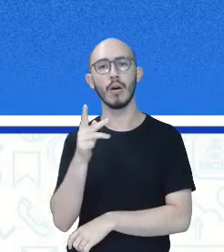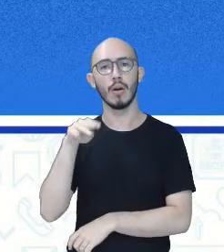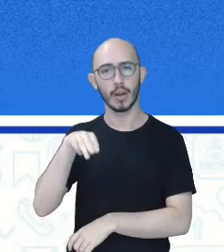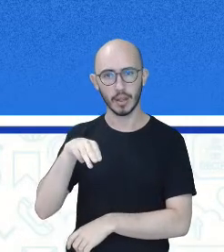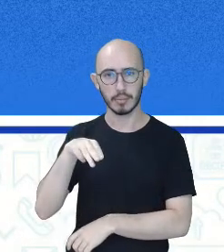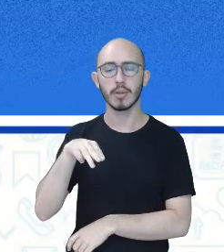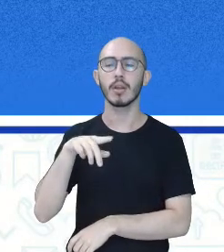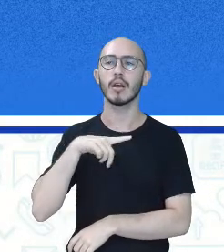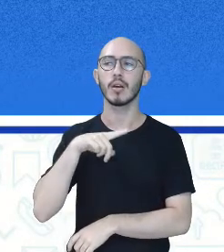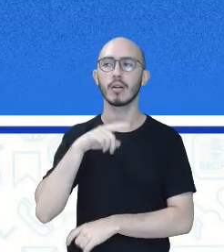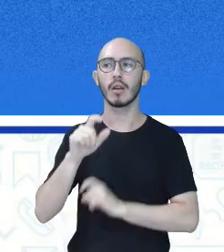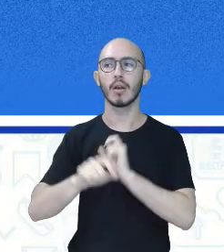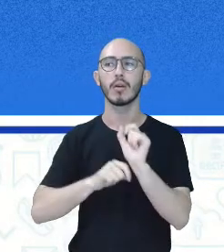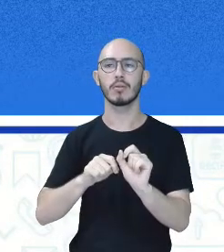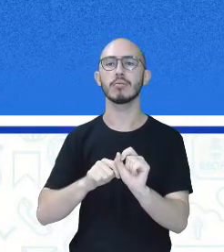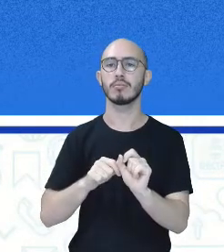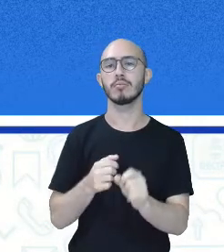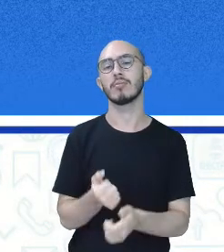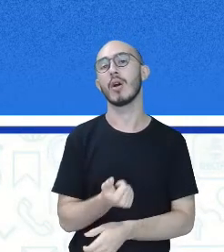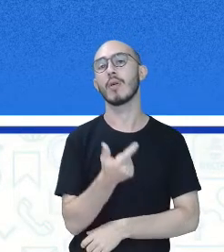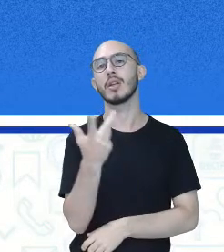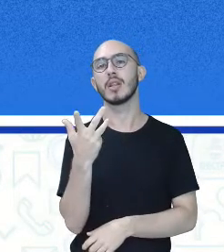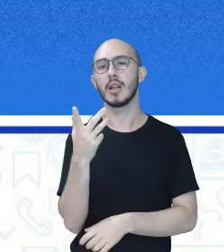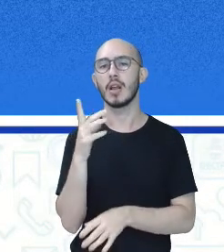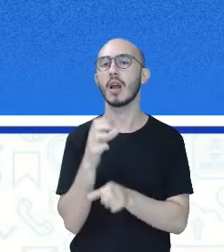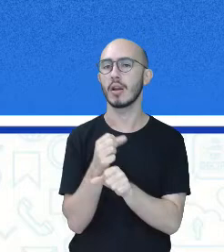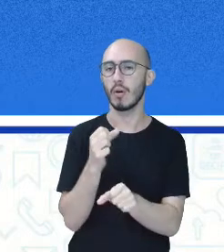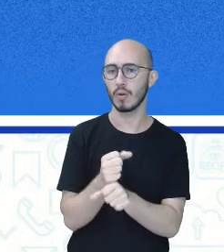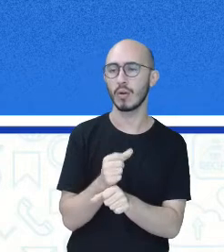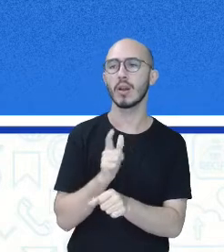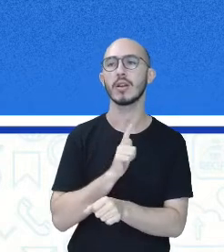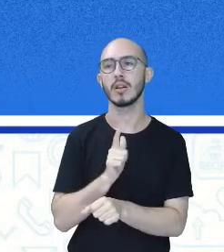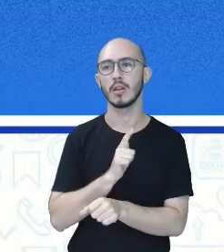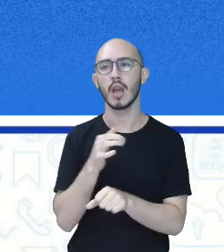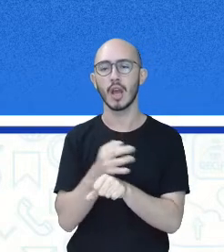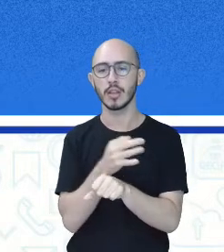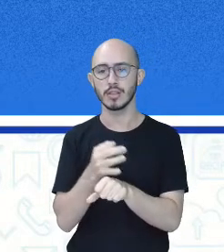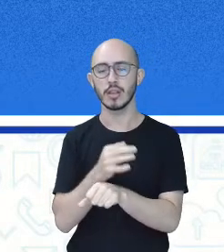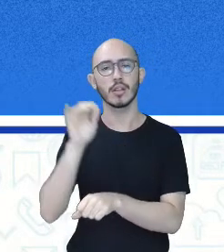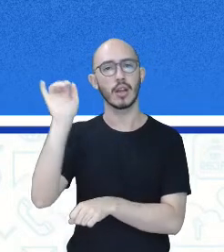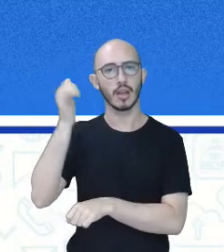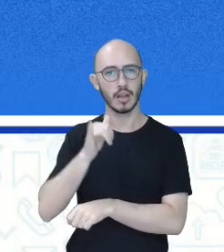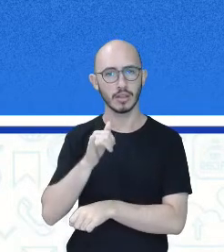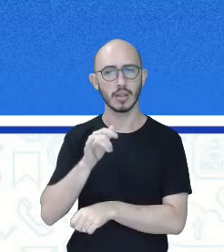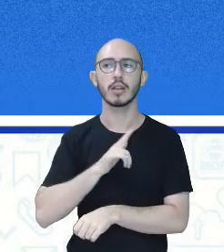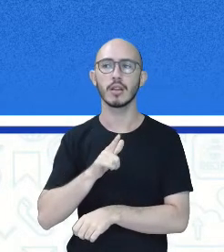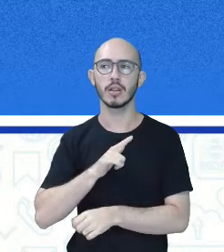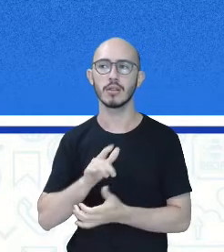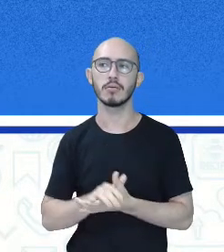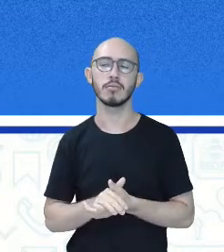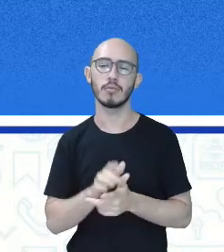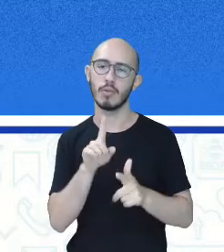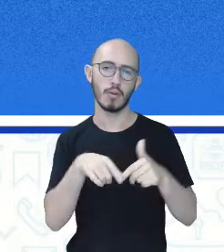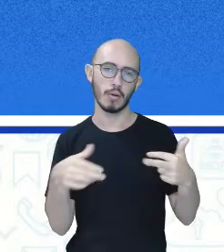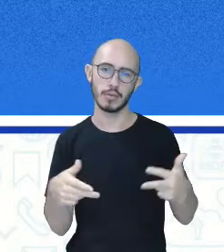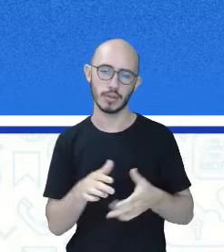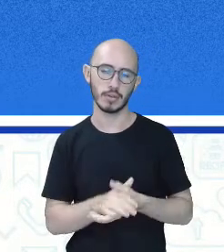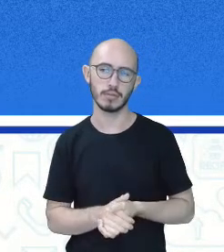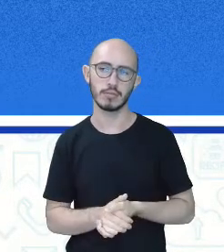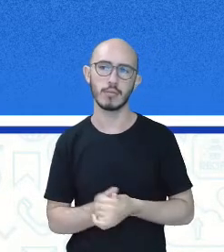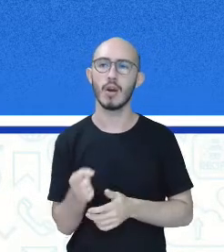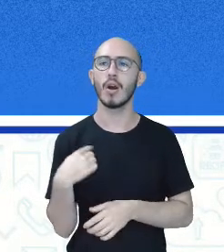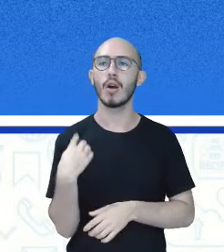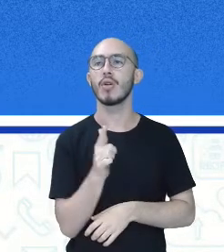a medida realmente a medida de resistência que é calculada a resistência de determinado objeto. E